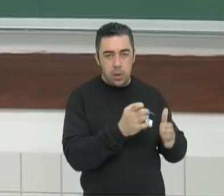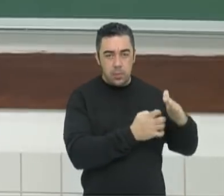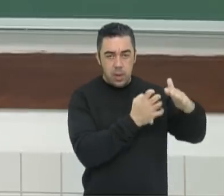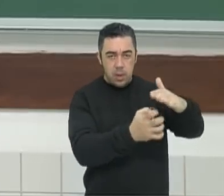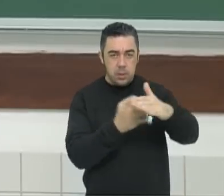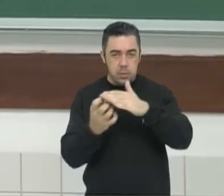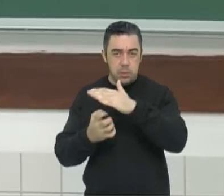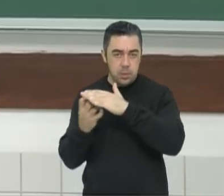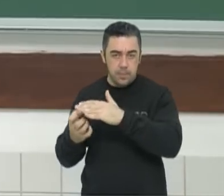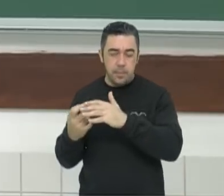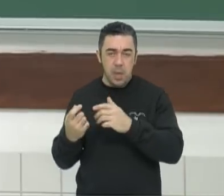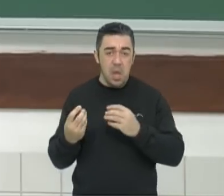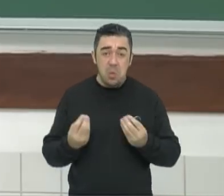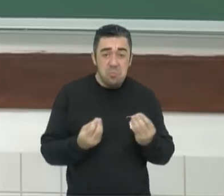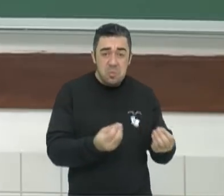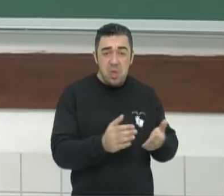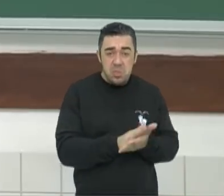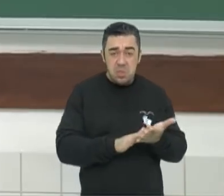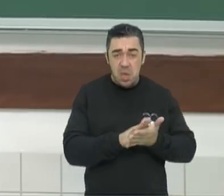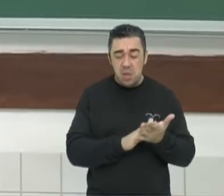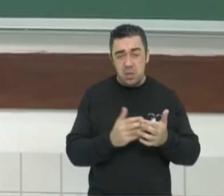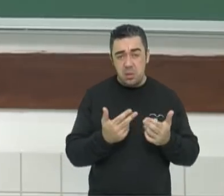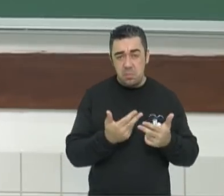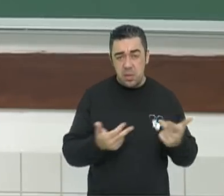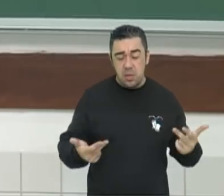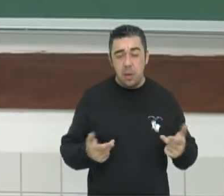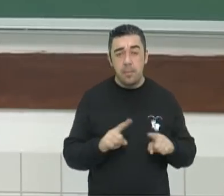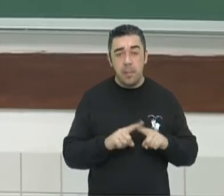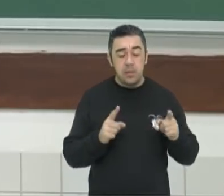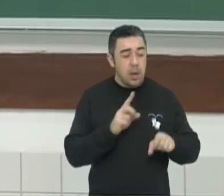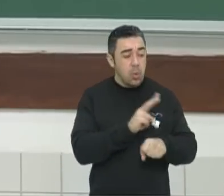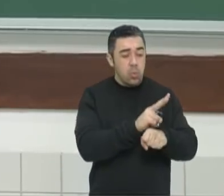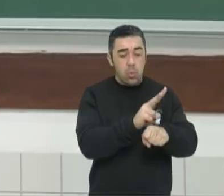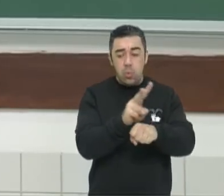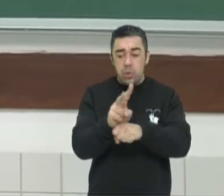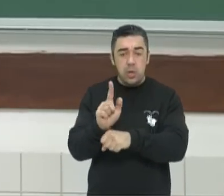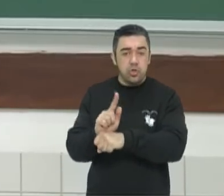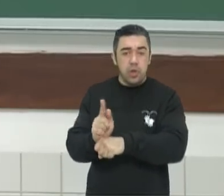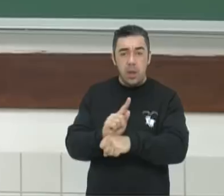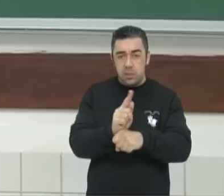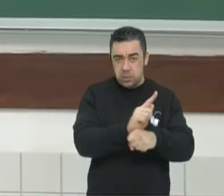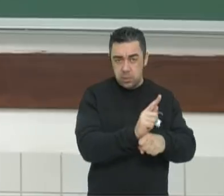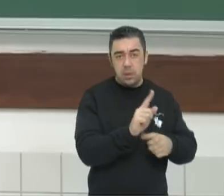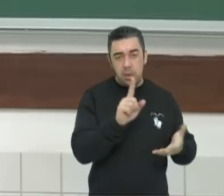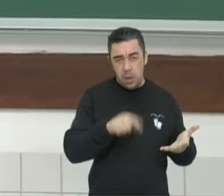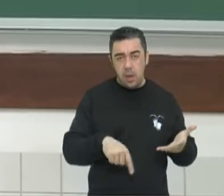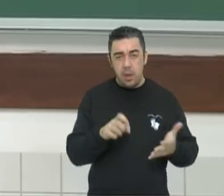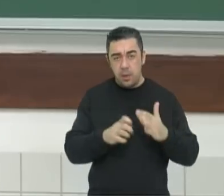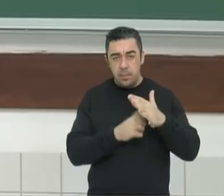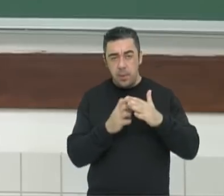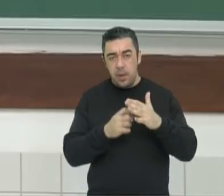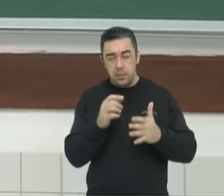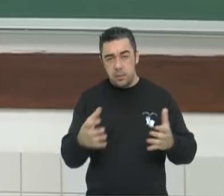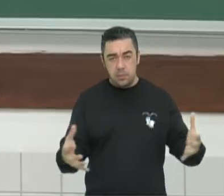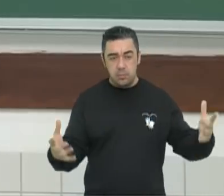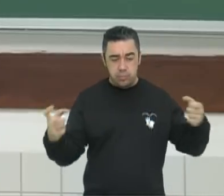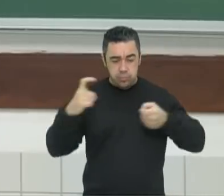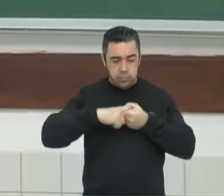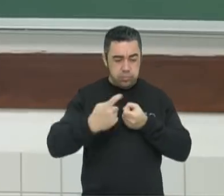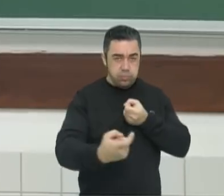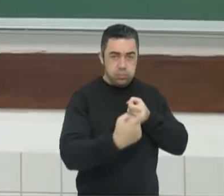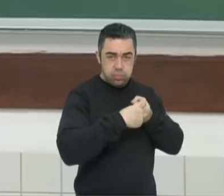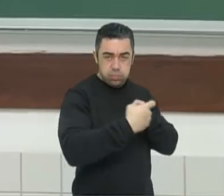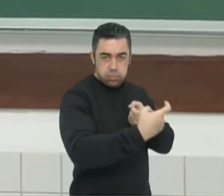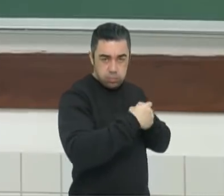ela não necessariamente forneça um produto específico, mas ela cuida, ela gerencia as empresas que a criaram, que a formaram.